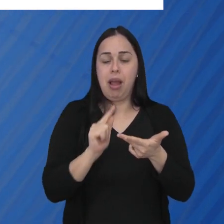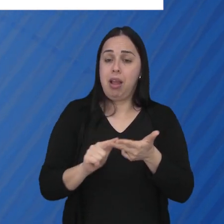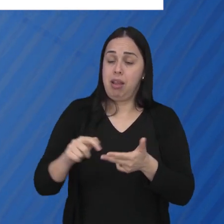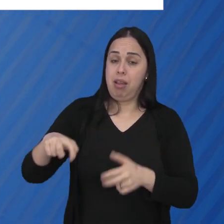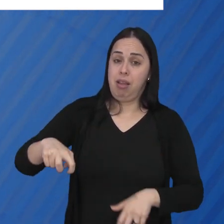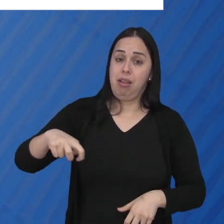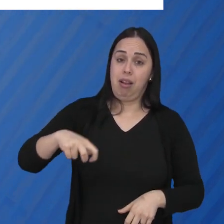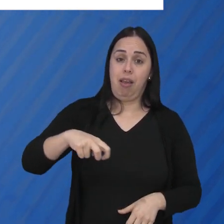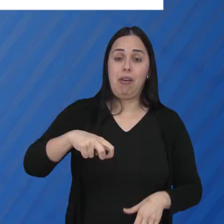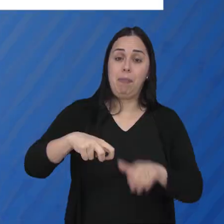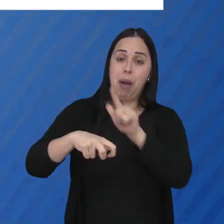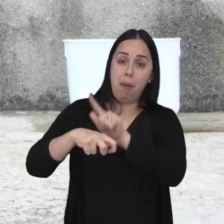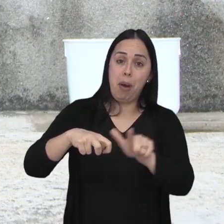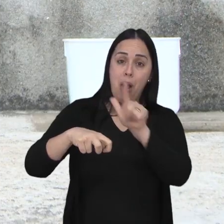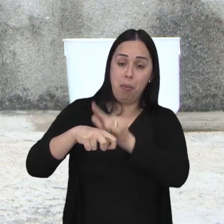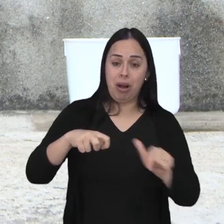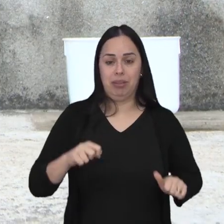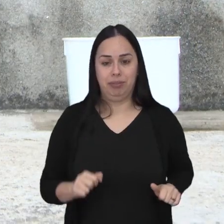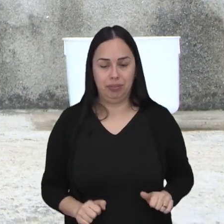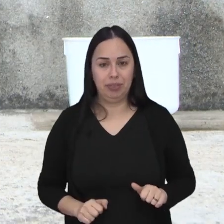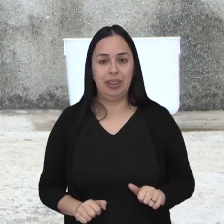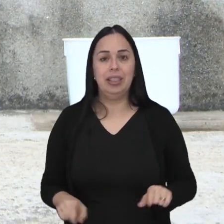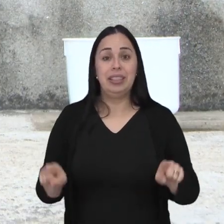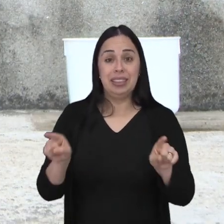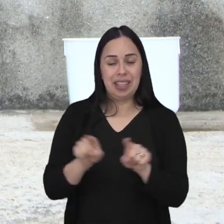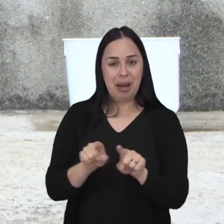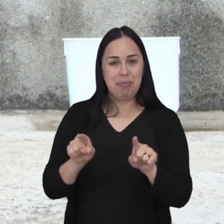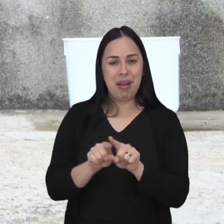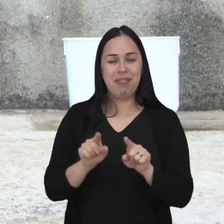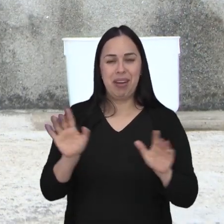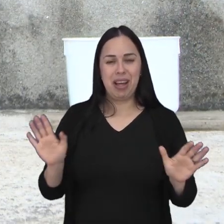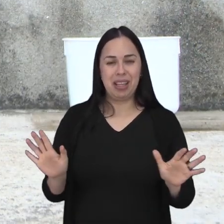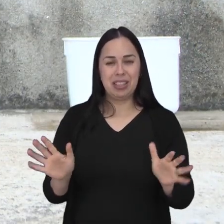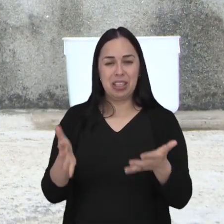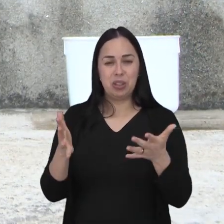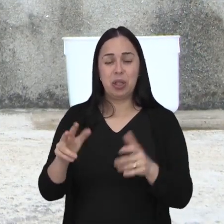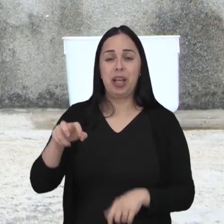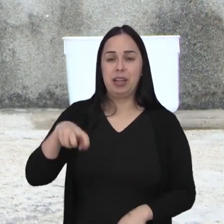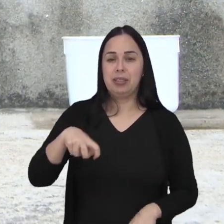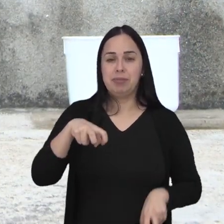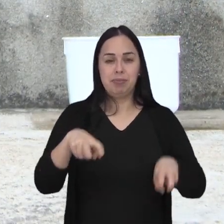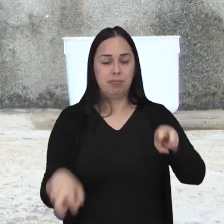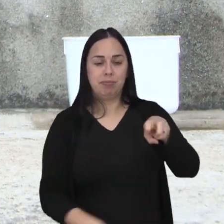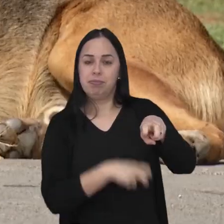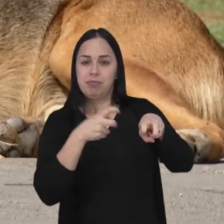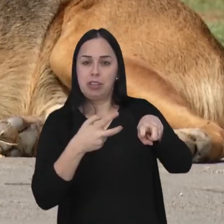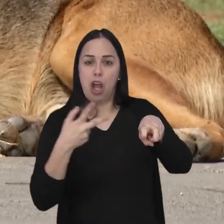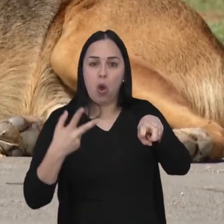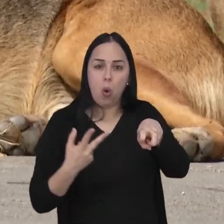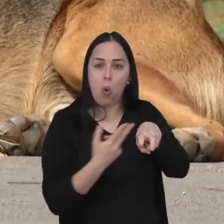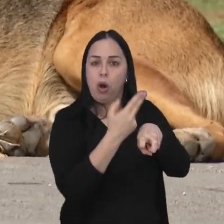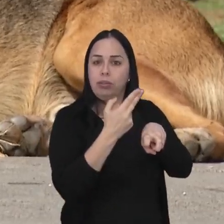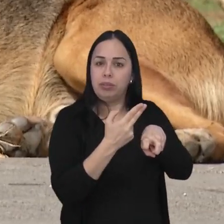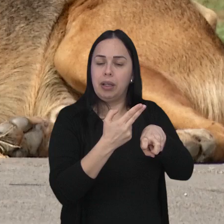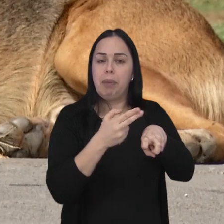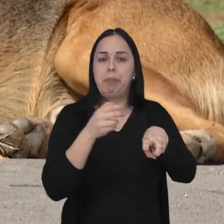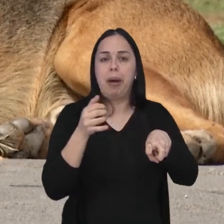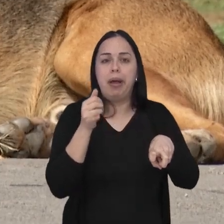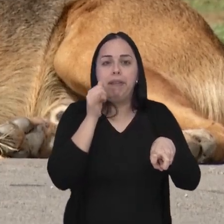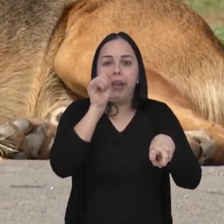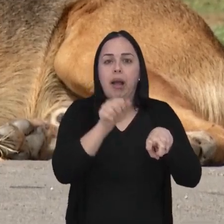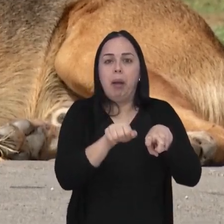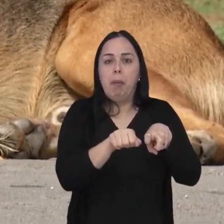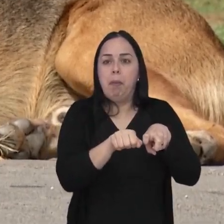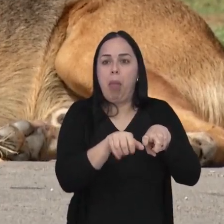e alimentação. Essa designação também deve impulsionar a castração, importante para